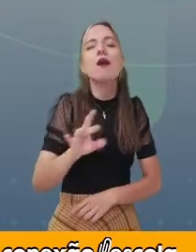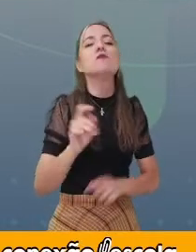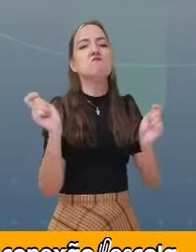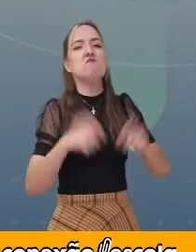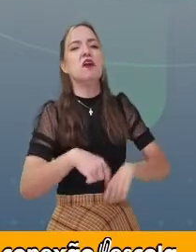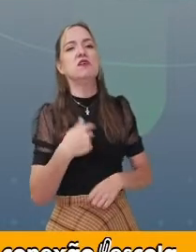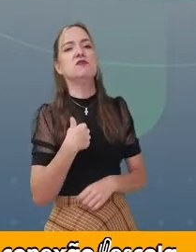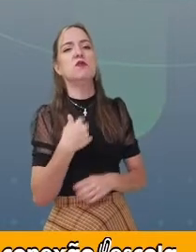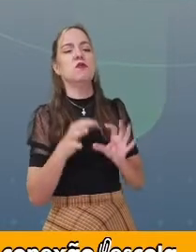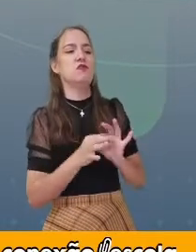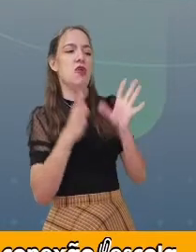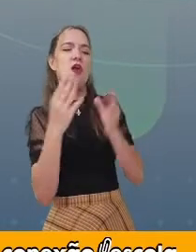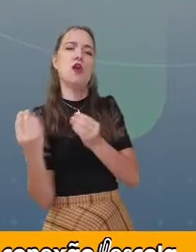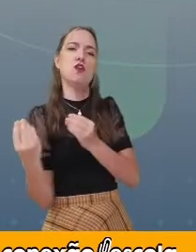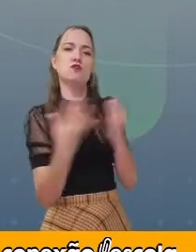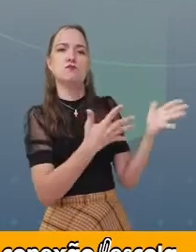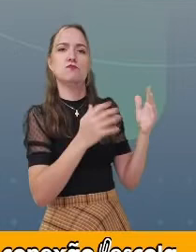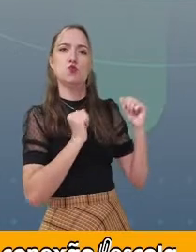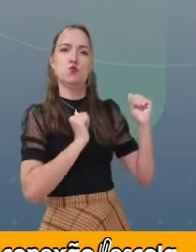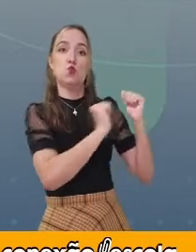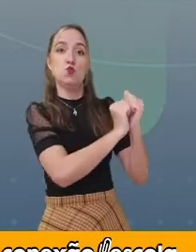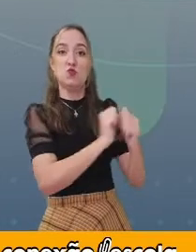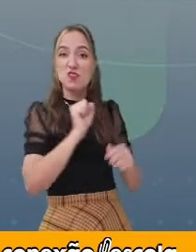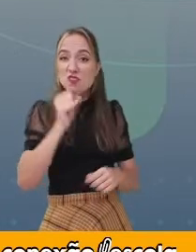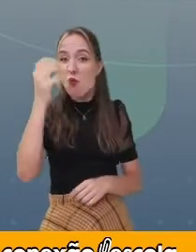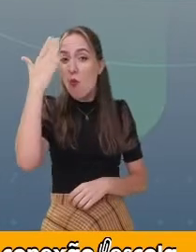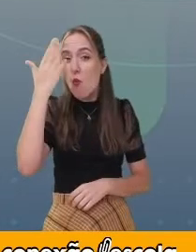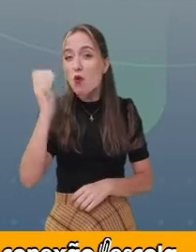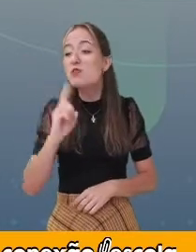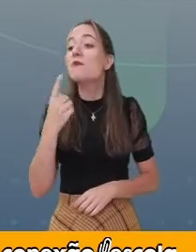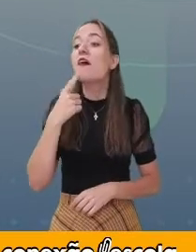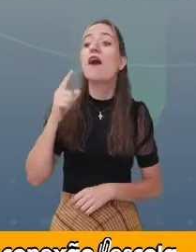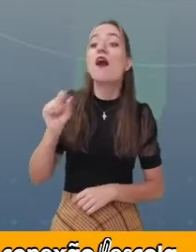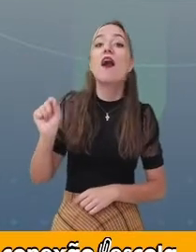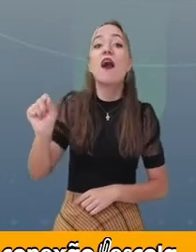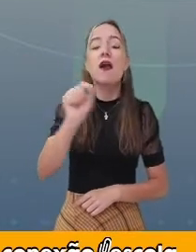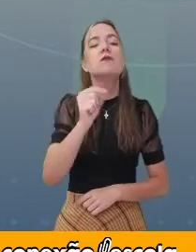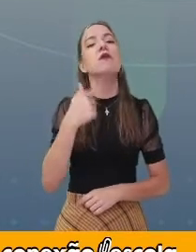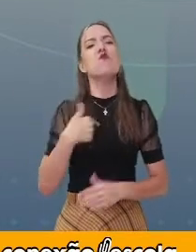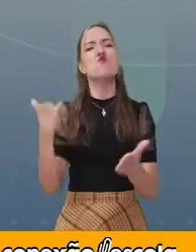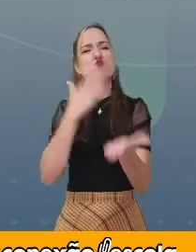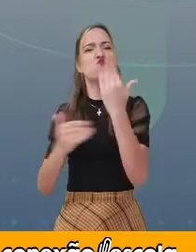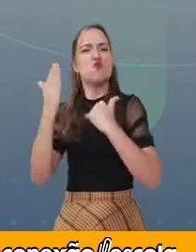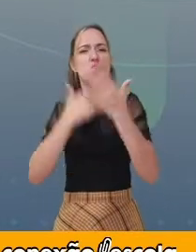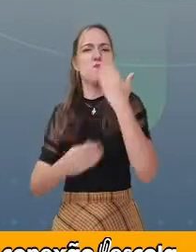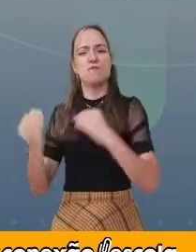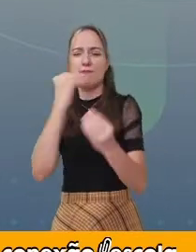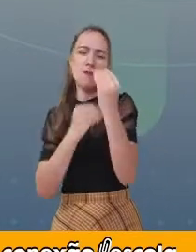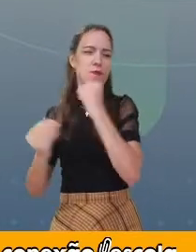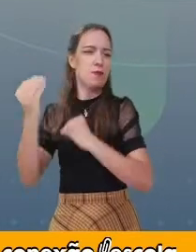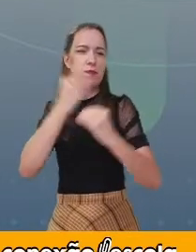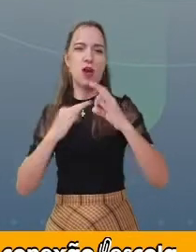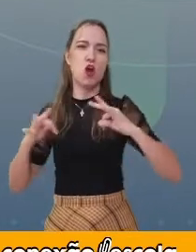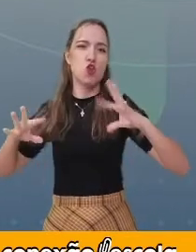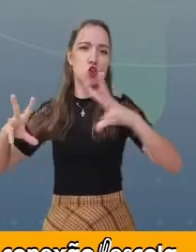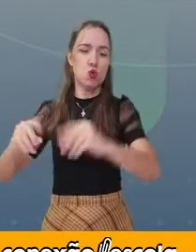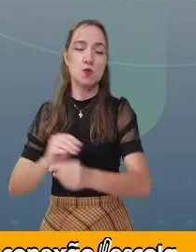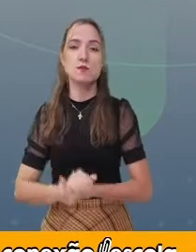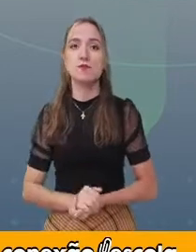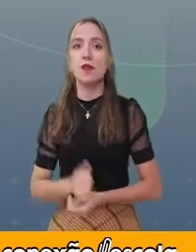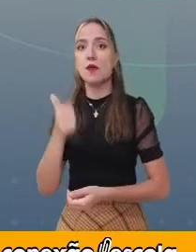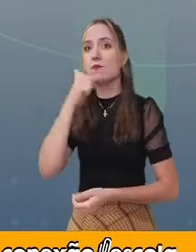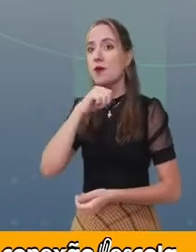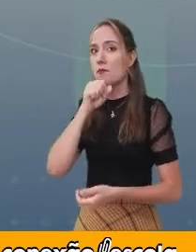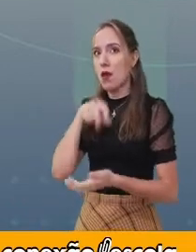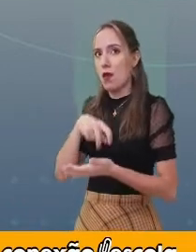eu vou deixá-los ir. Mas se não adivinhar, eu vou comê-los no jantar. A mãe, com os